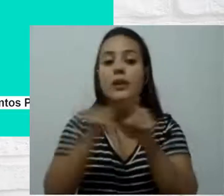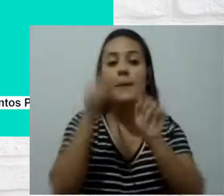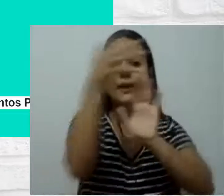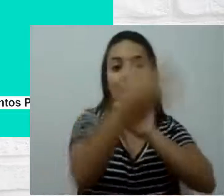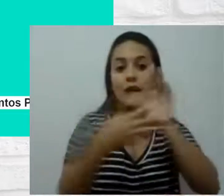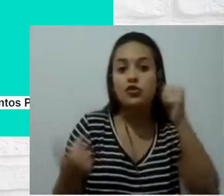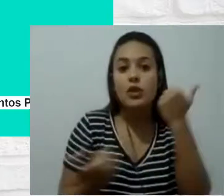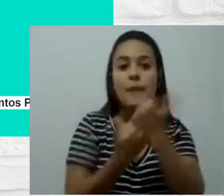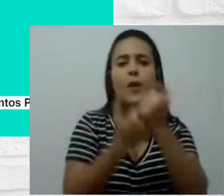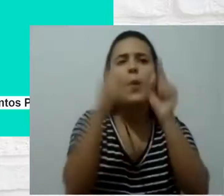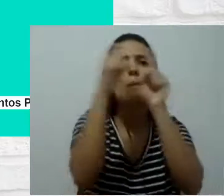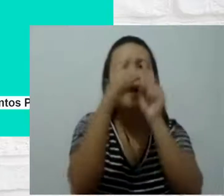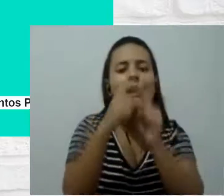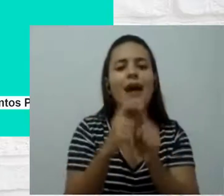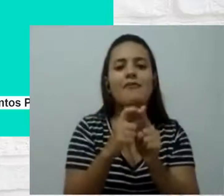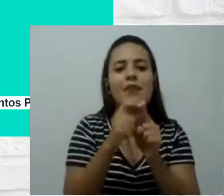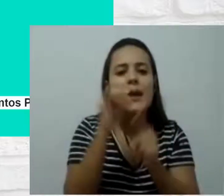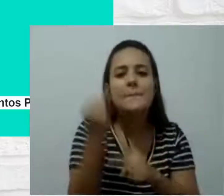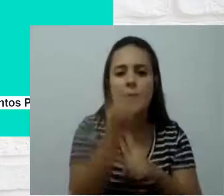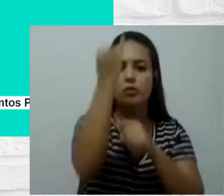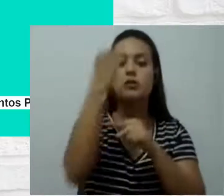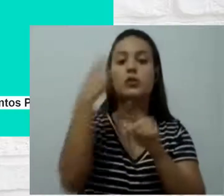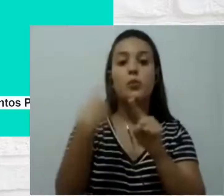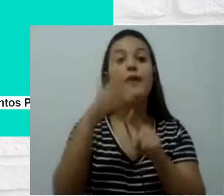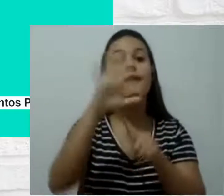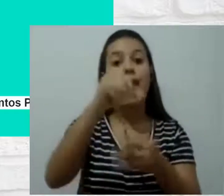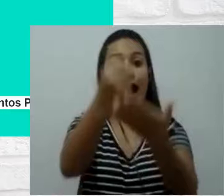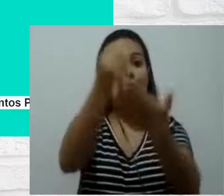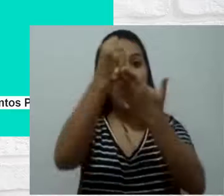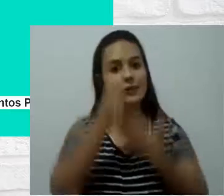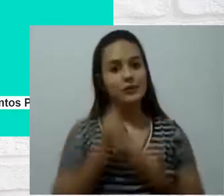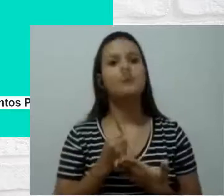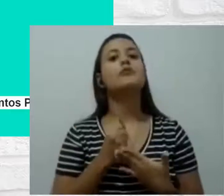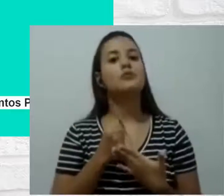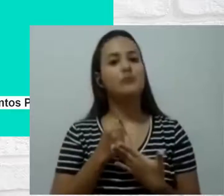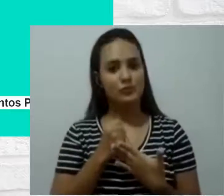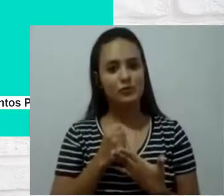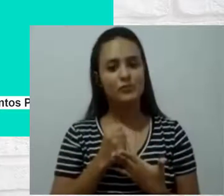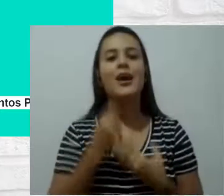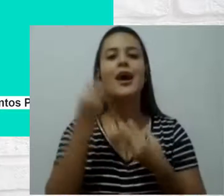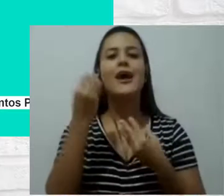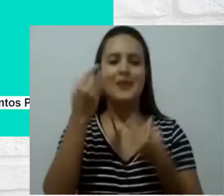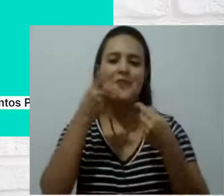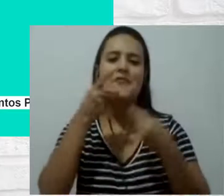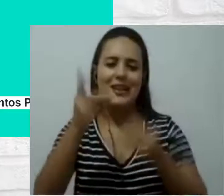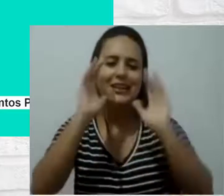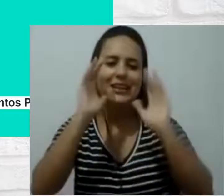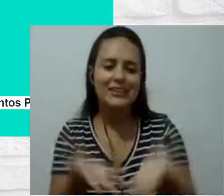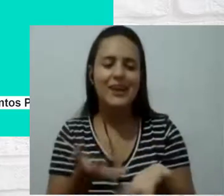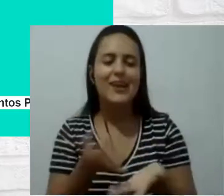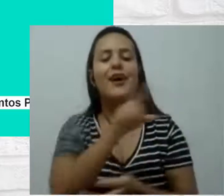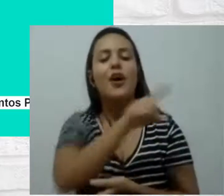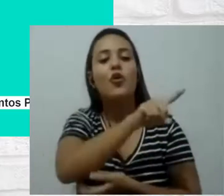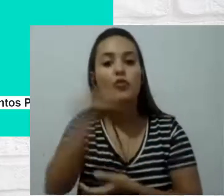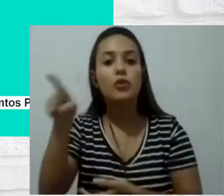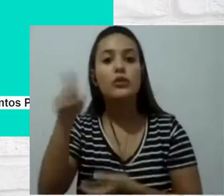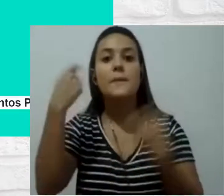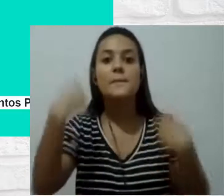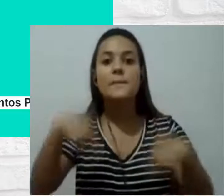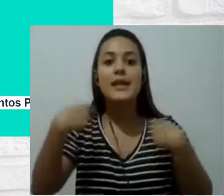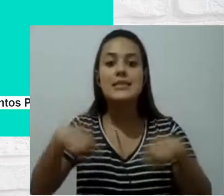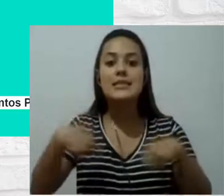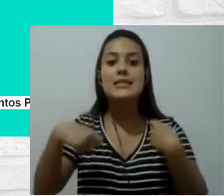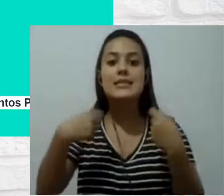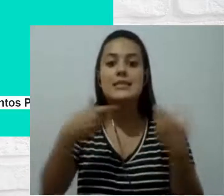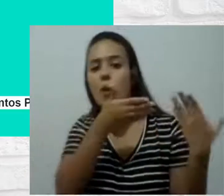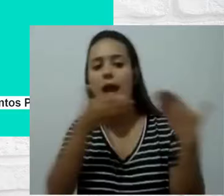tema específico quanto nos textos de apoio, porque elas vão ajudar vocês a delimitar